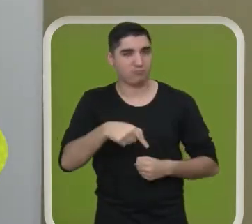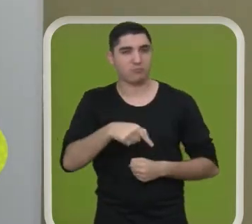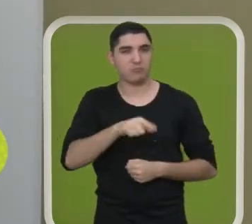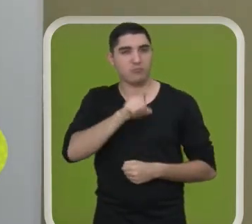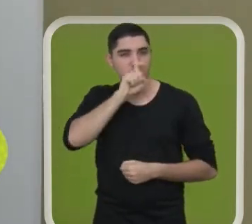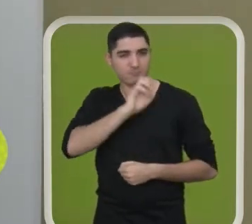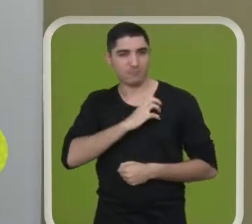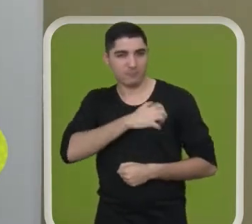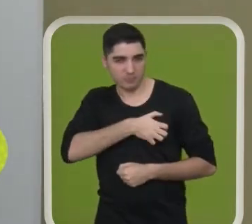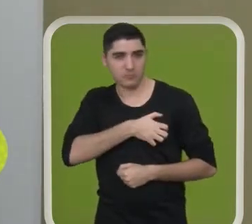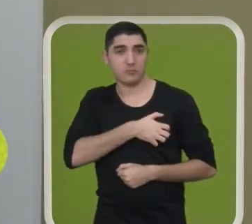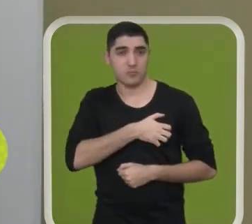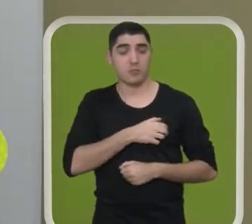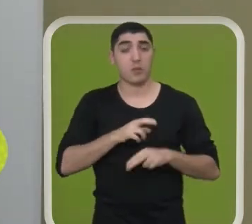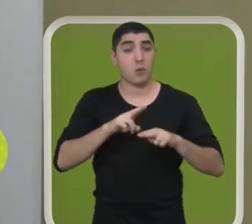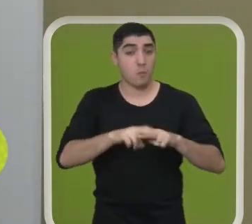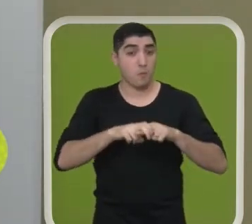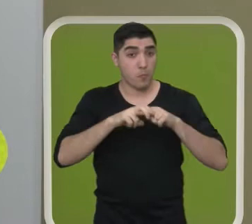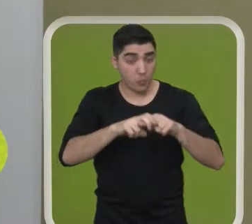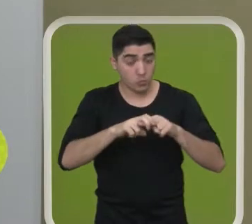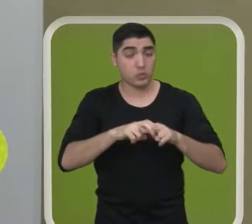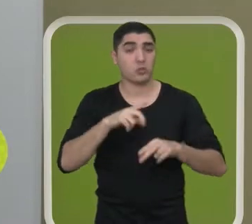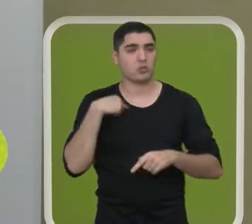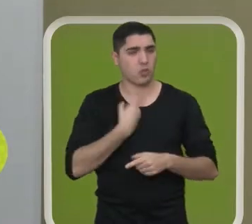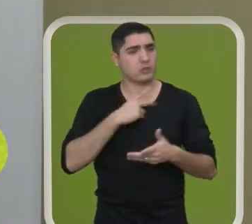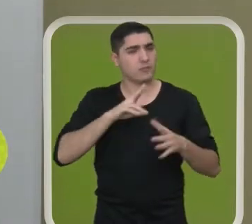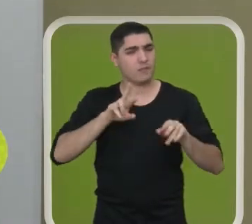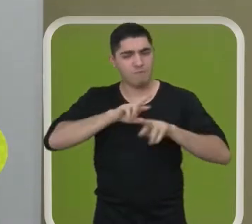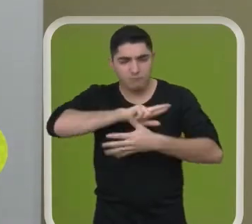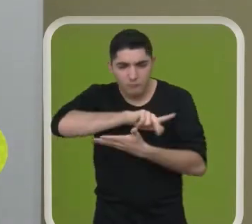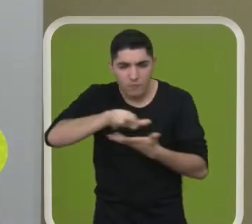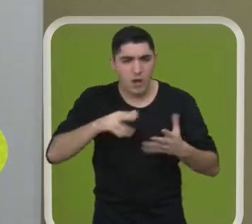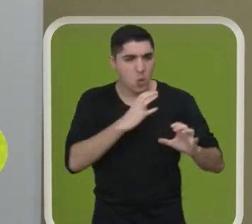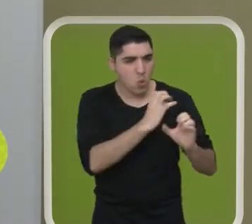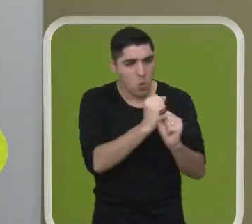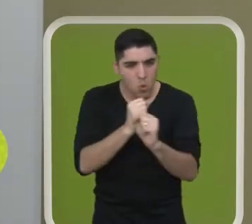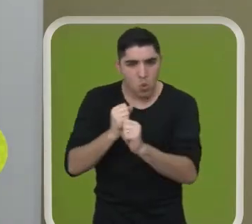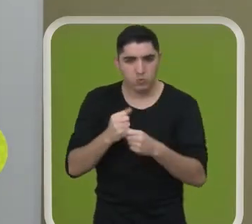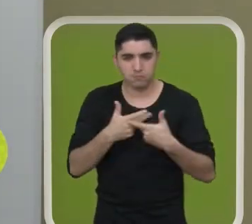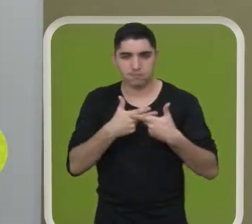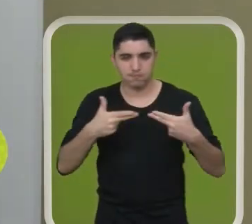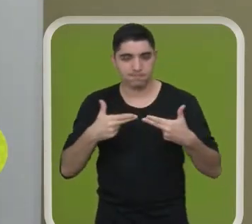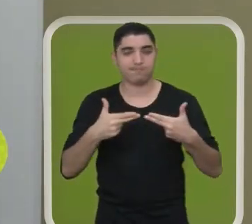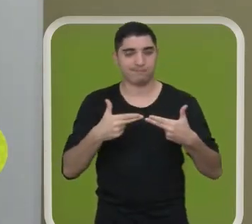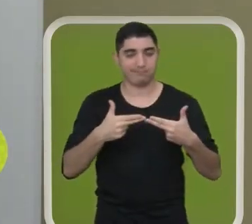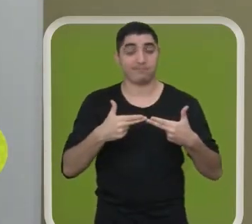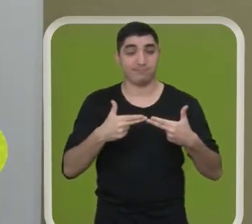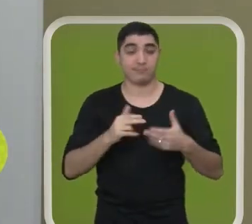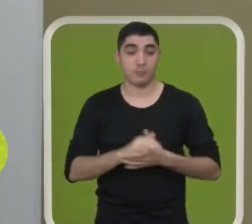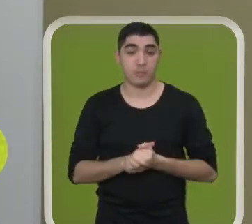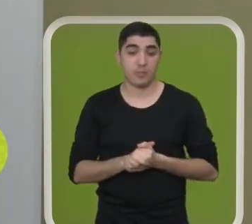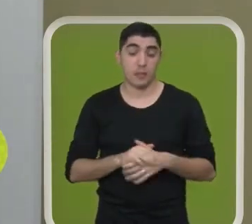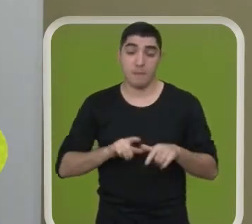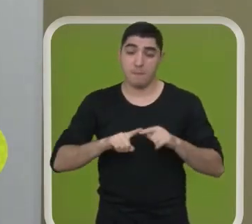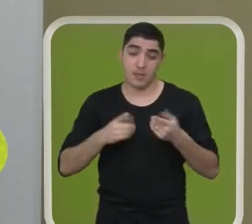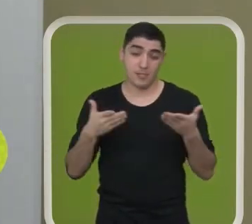jurídica, ajustamos várias contas, vários processos, reduzimos bastante o passivo naquela época e